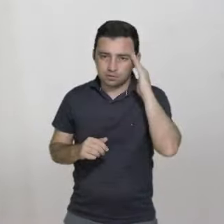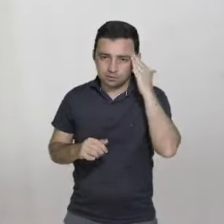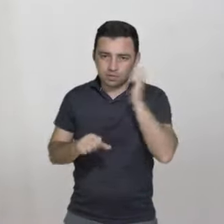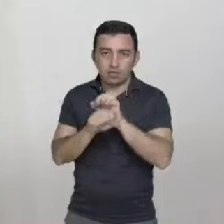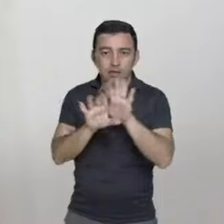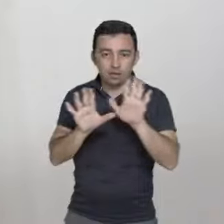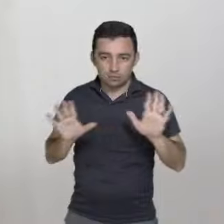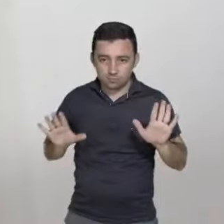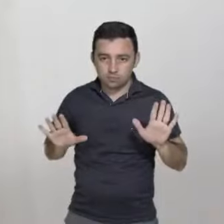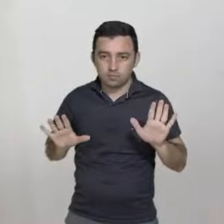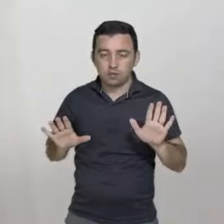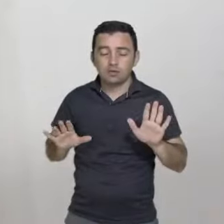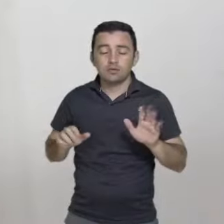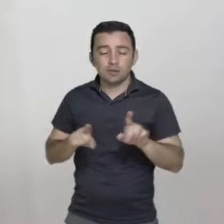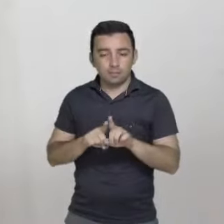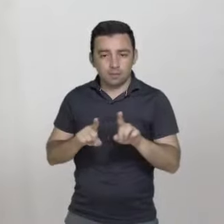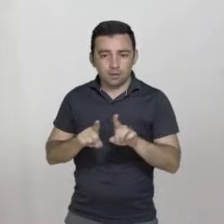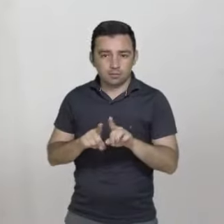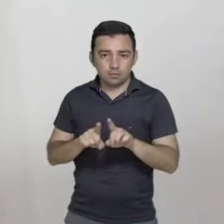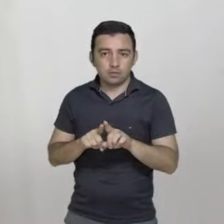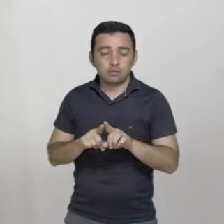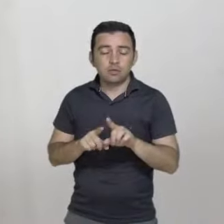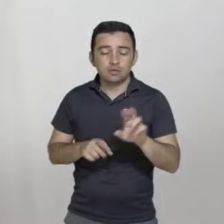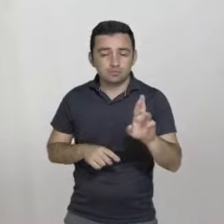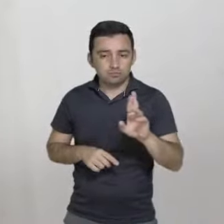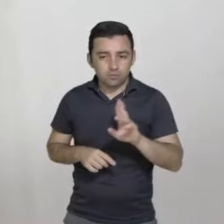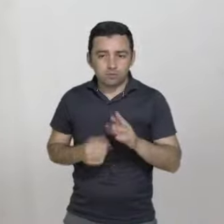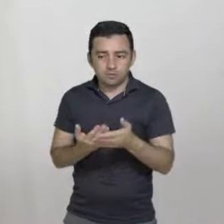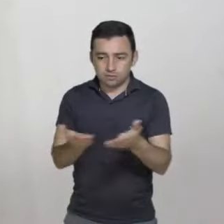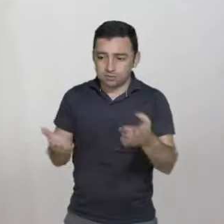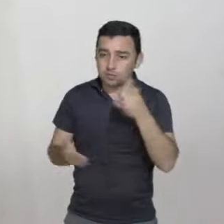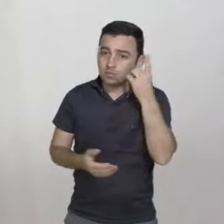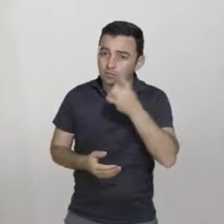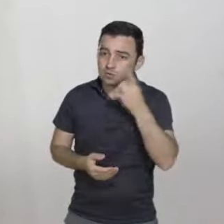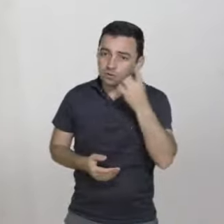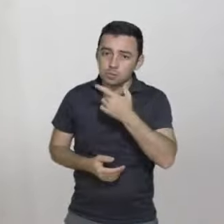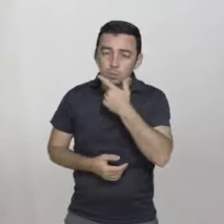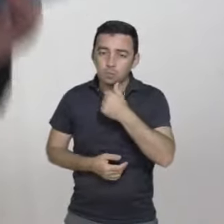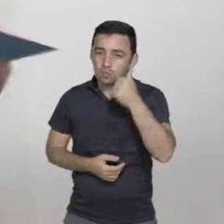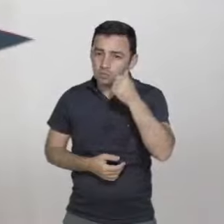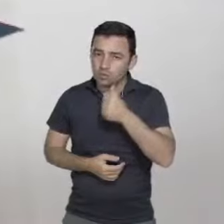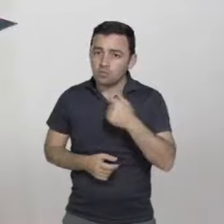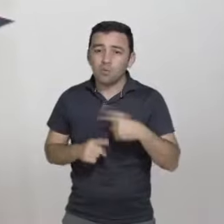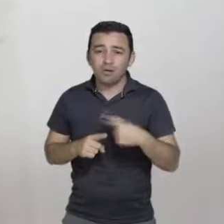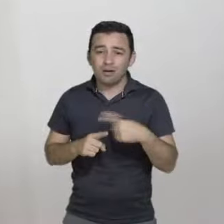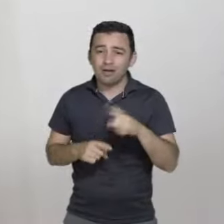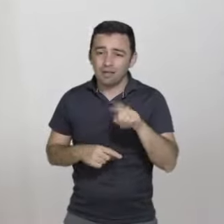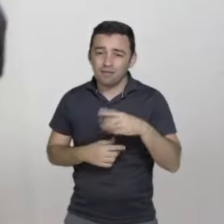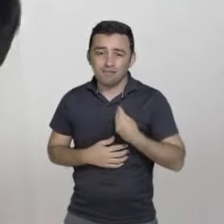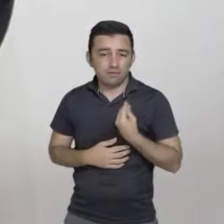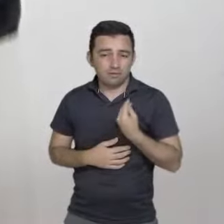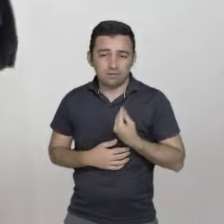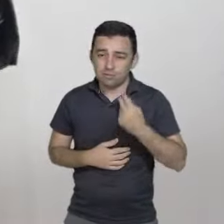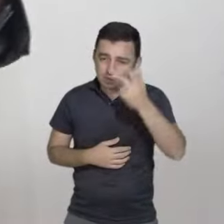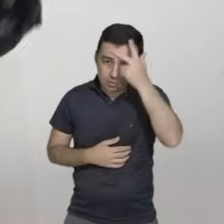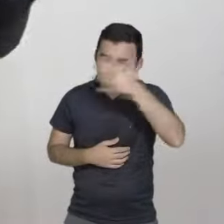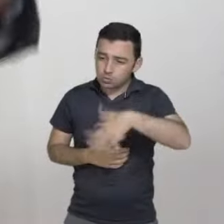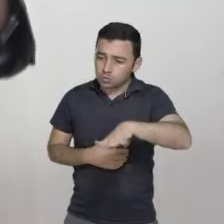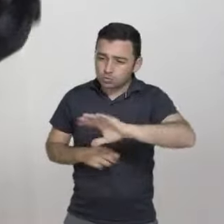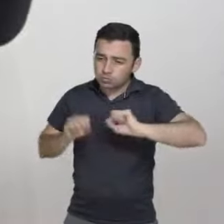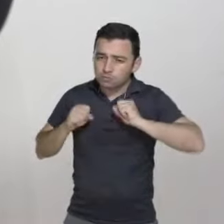a compreensão, o respaldo dos senhores deputados, deputadas, porque é uma vida de pessoas que se